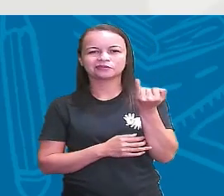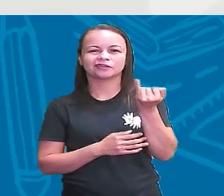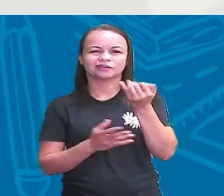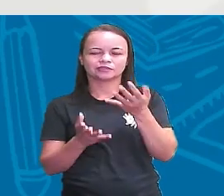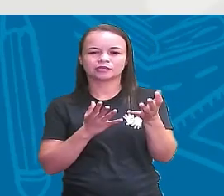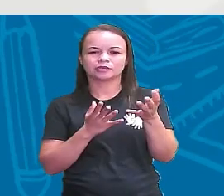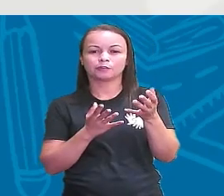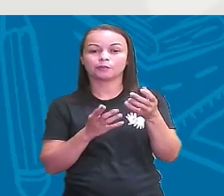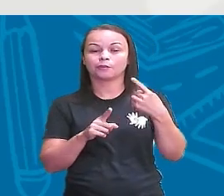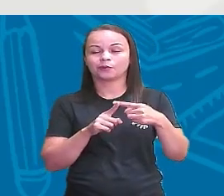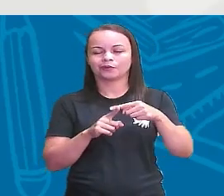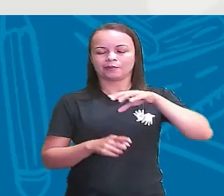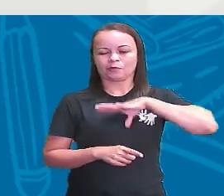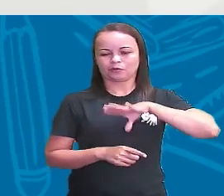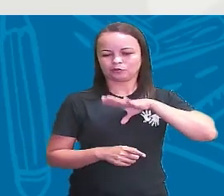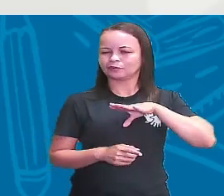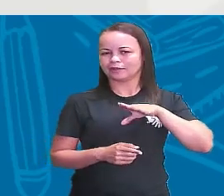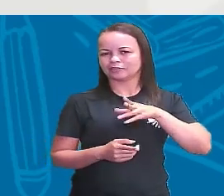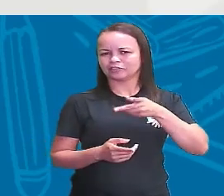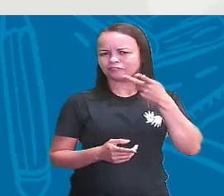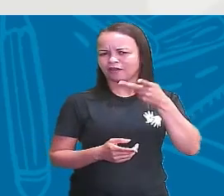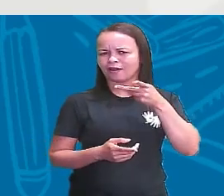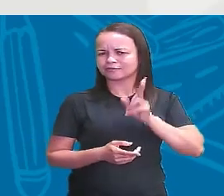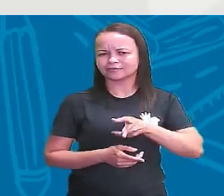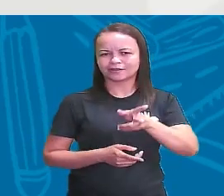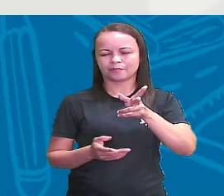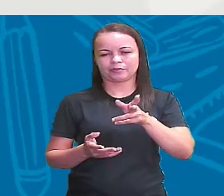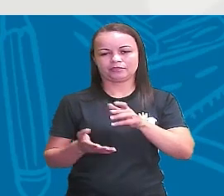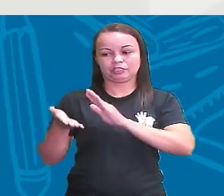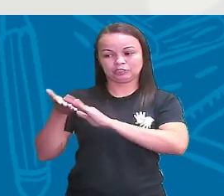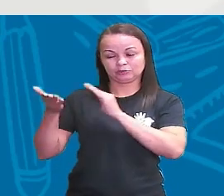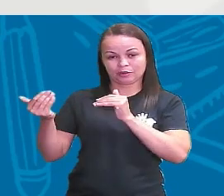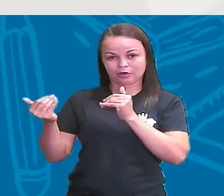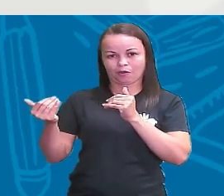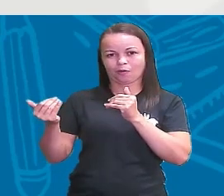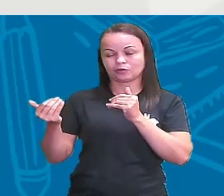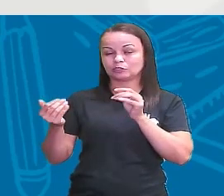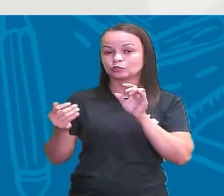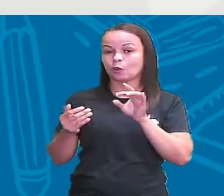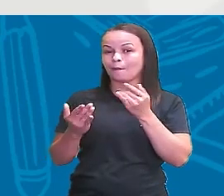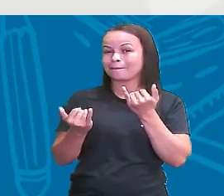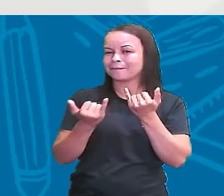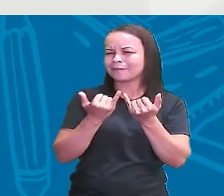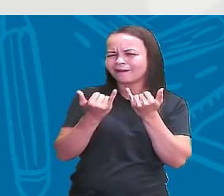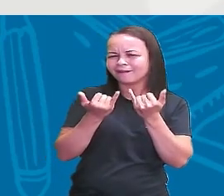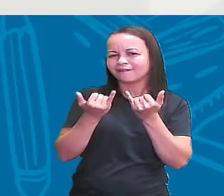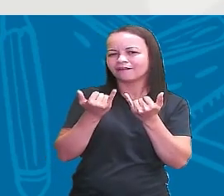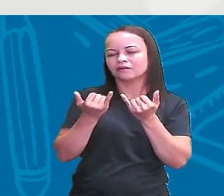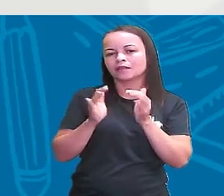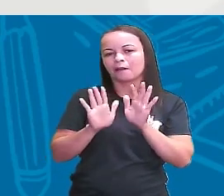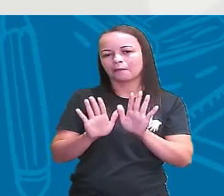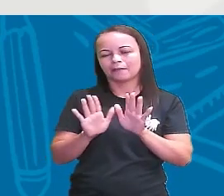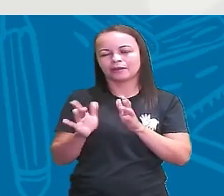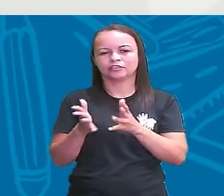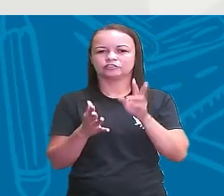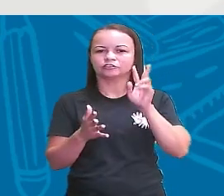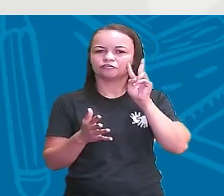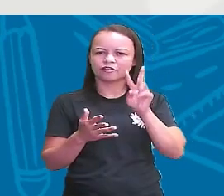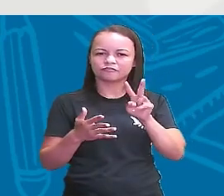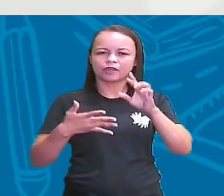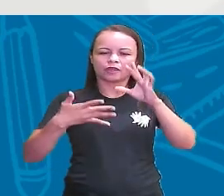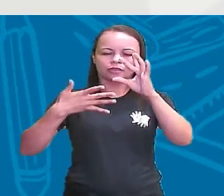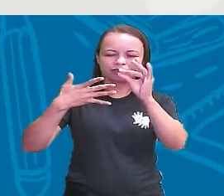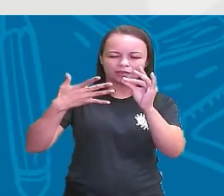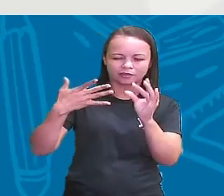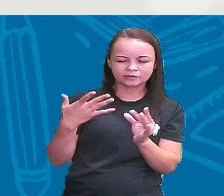já faz isso automaticamente e em espanhol é bem parecido, certo? Só que a gente vai ver alguns detalhes para